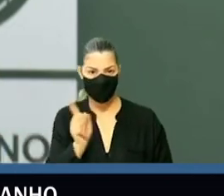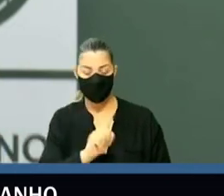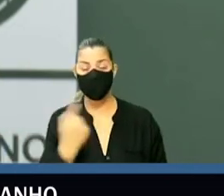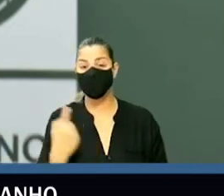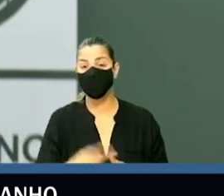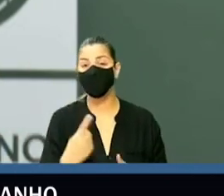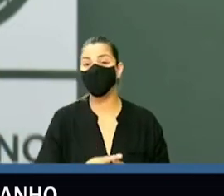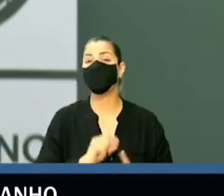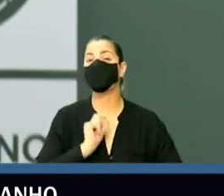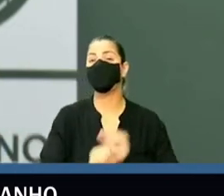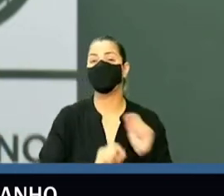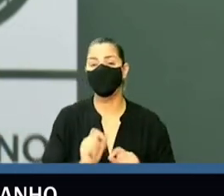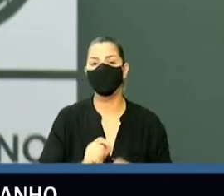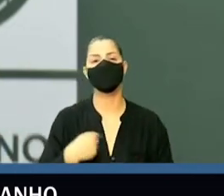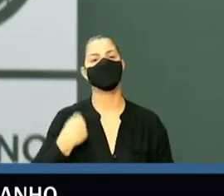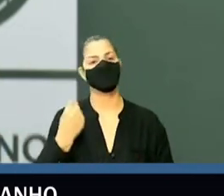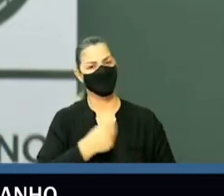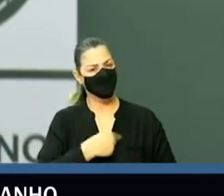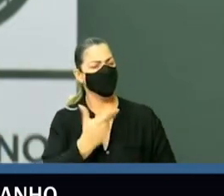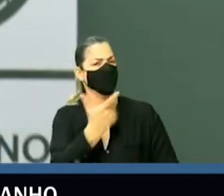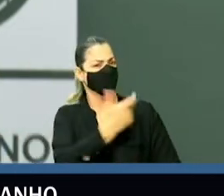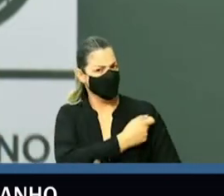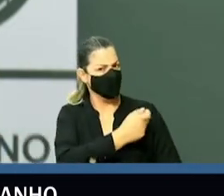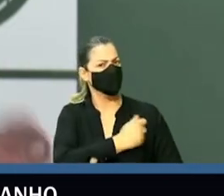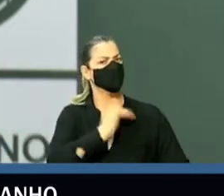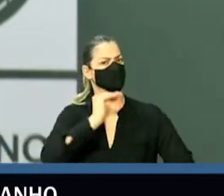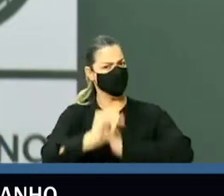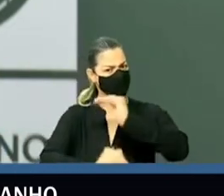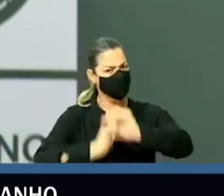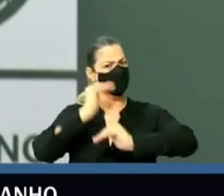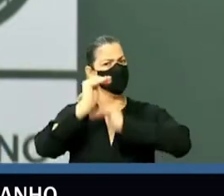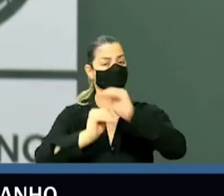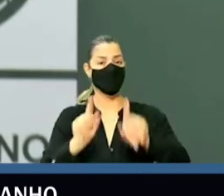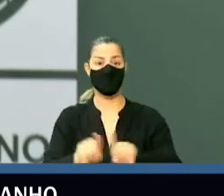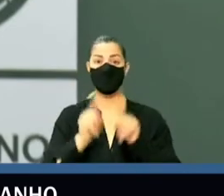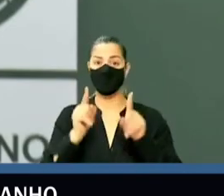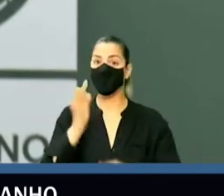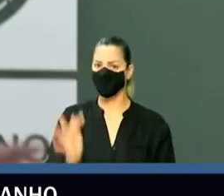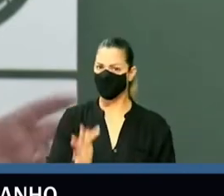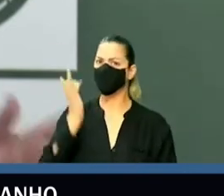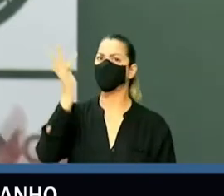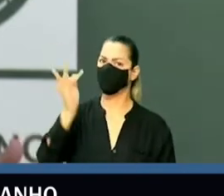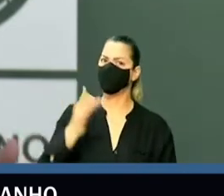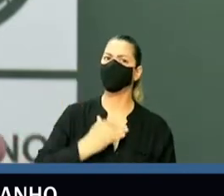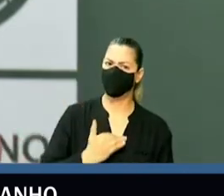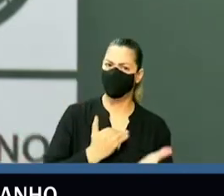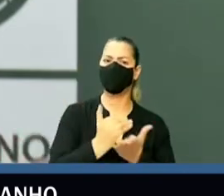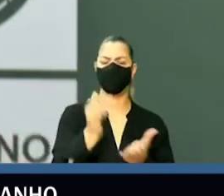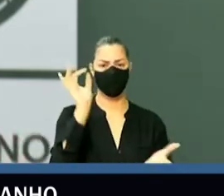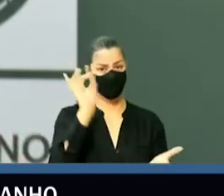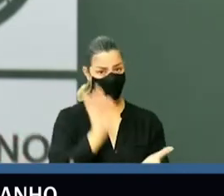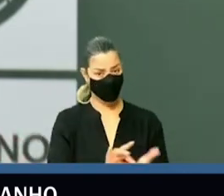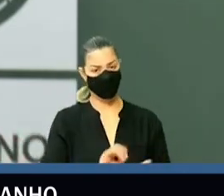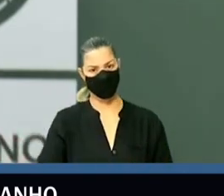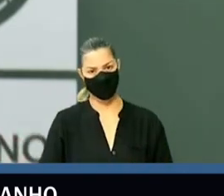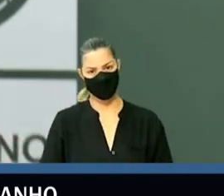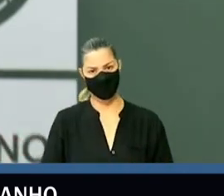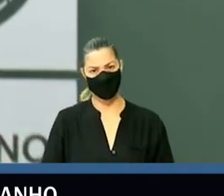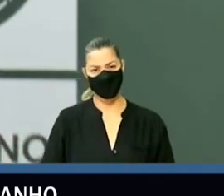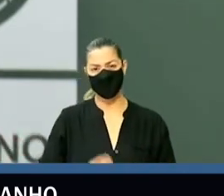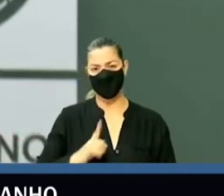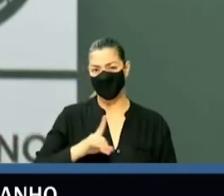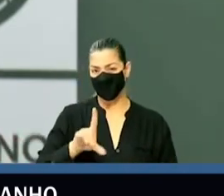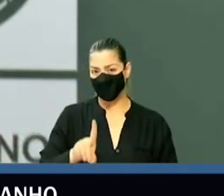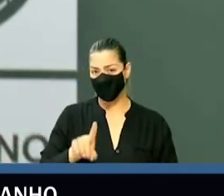que nós temos aqui bastante avançado, mas ela vai chegar. E se chegar, ela é muito